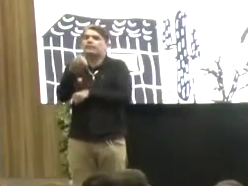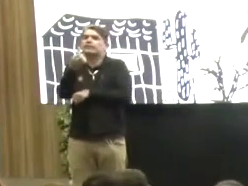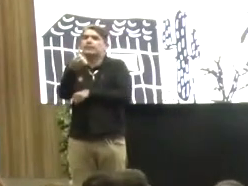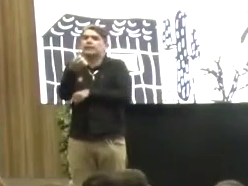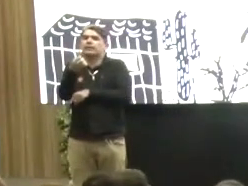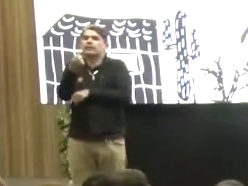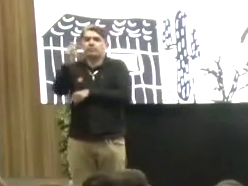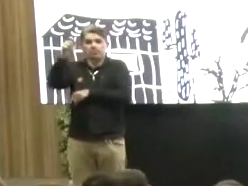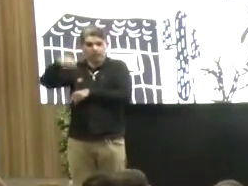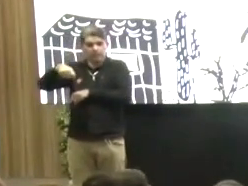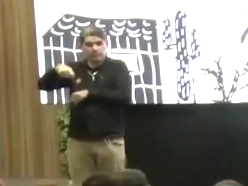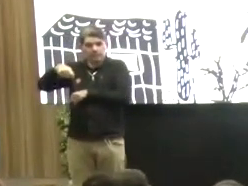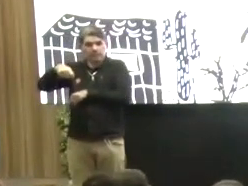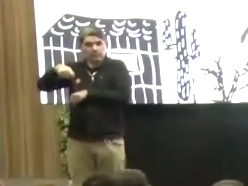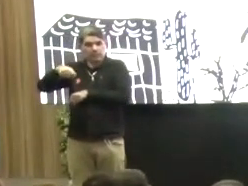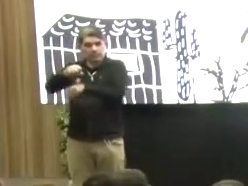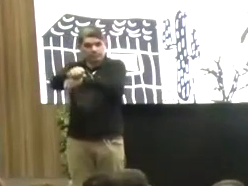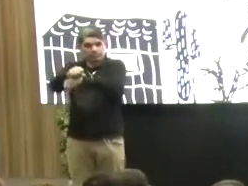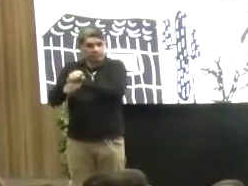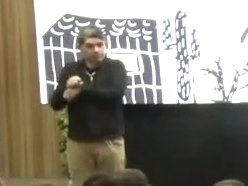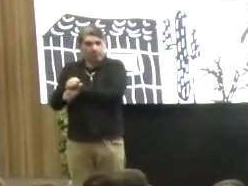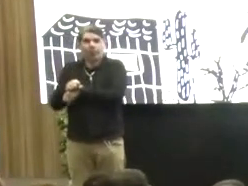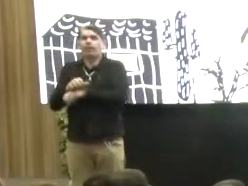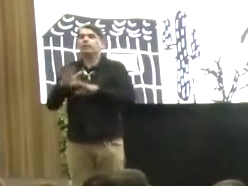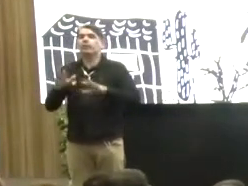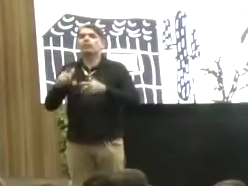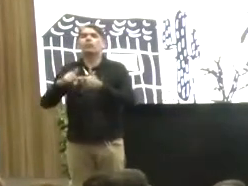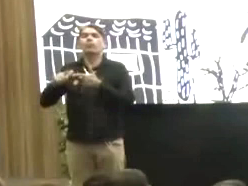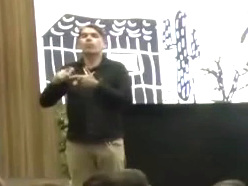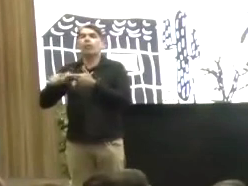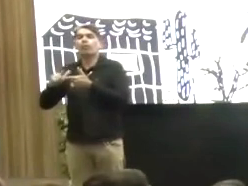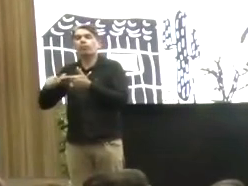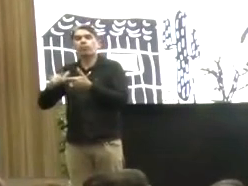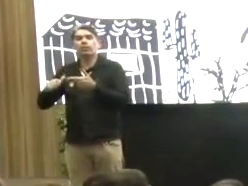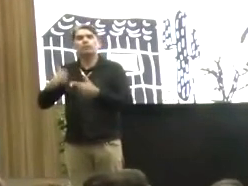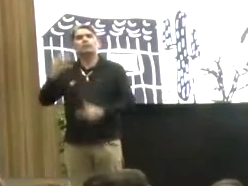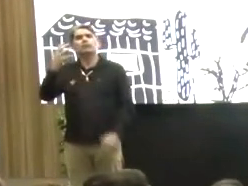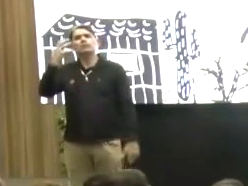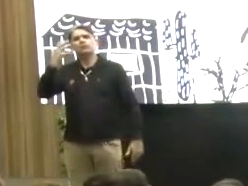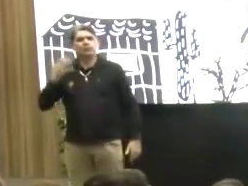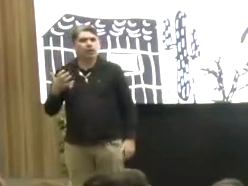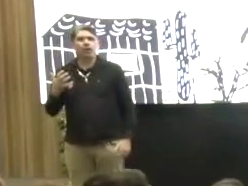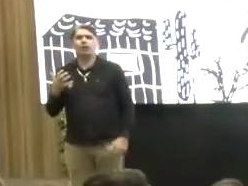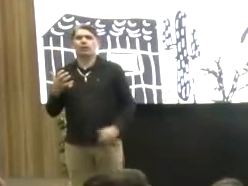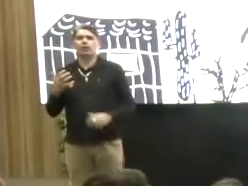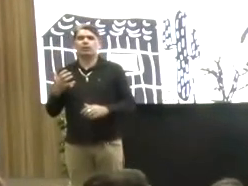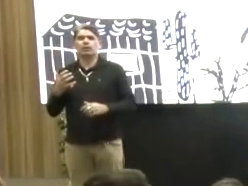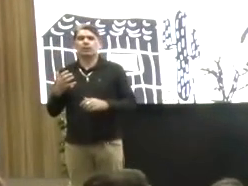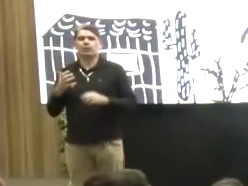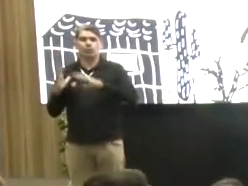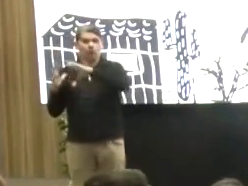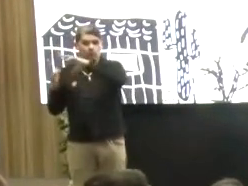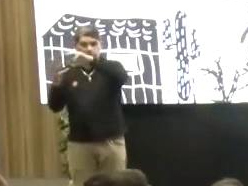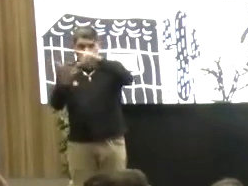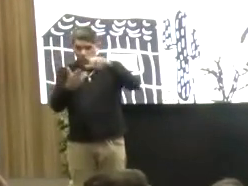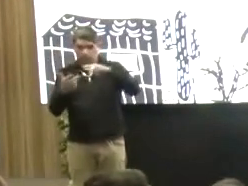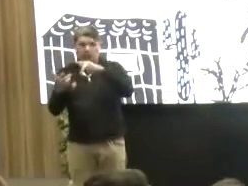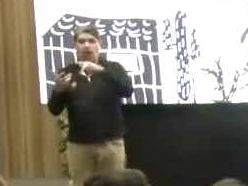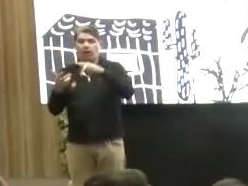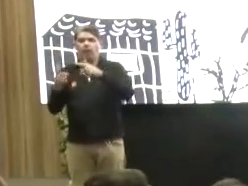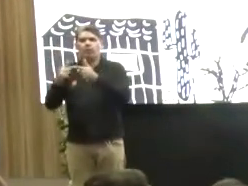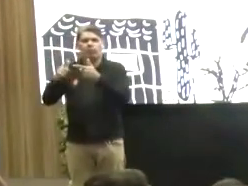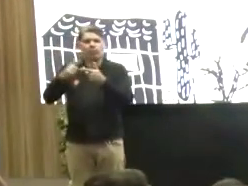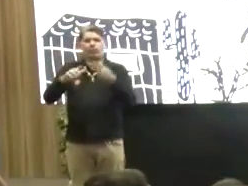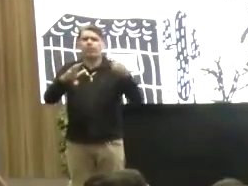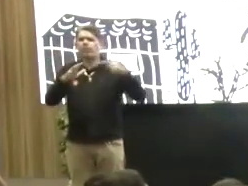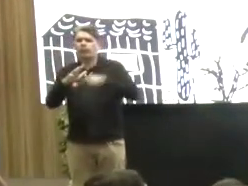Então esse é um problema muito sério para toda a humanidade. E esse é um problema de impacto profundo nos processos de educação, do ponto